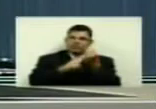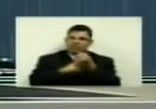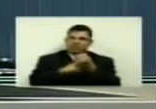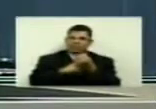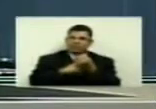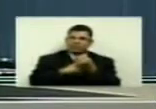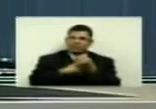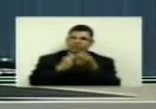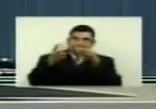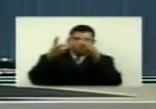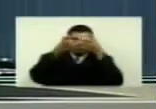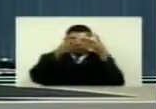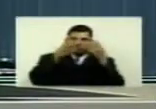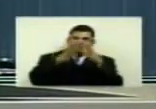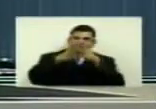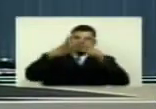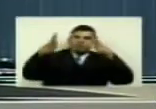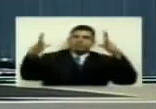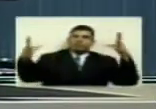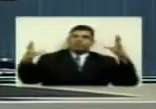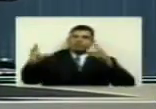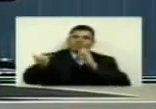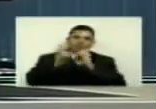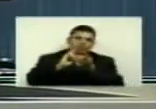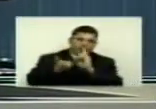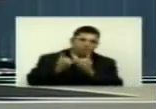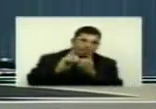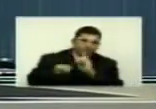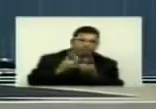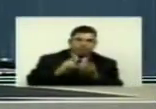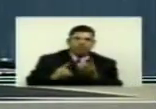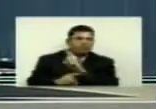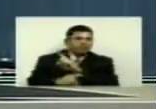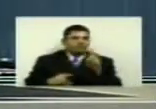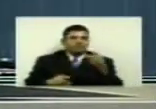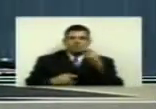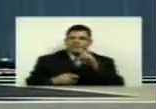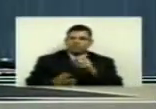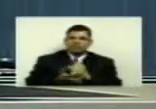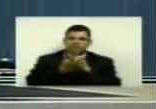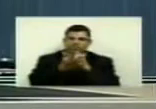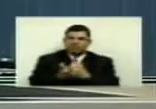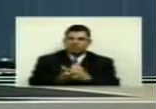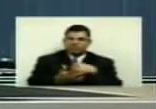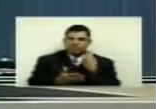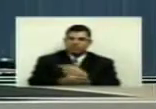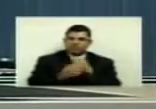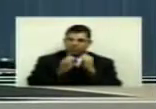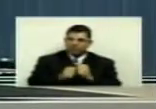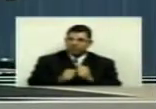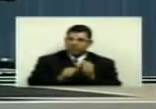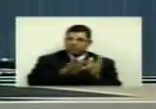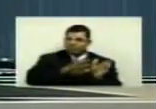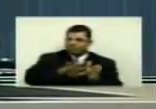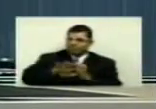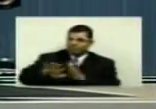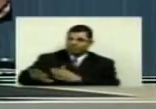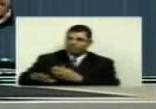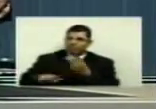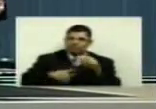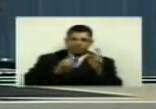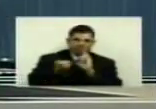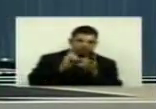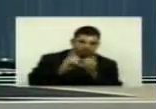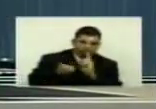sociedade perceba a grandeza desse debate e nós possamos não deixar